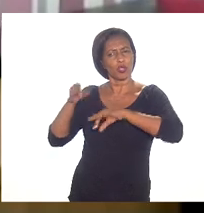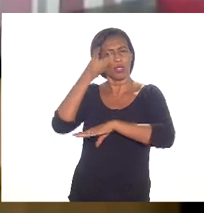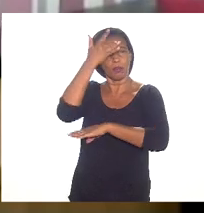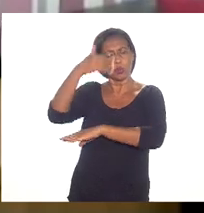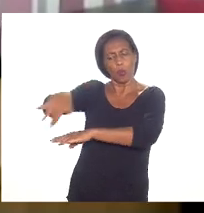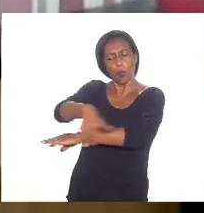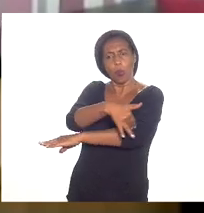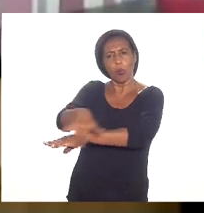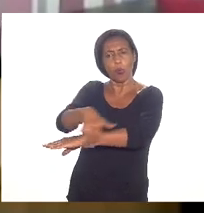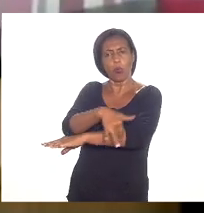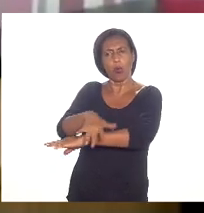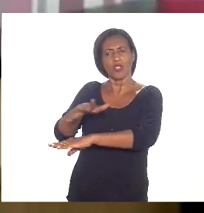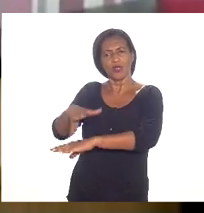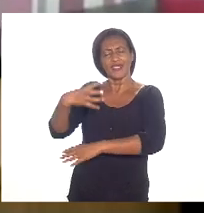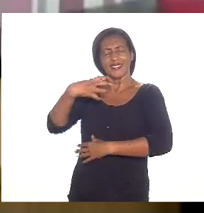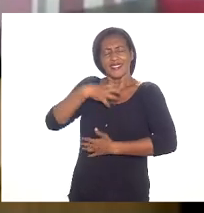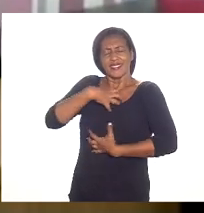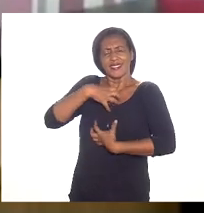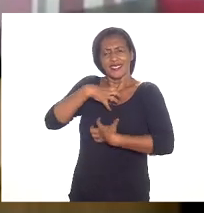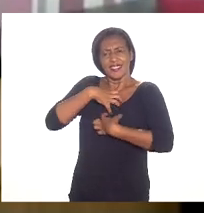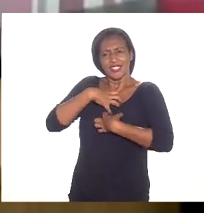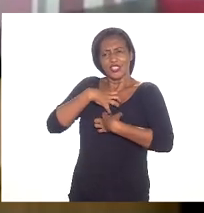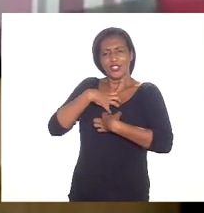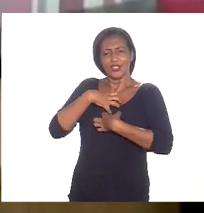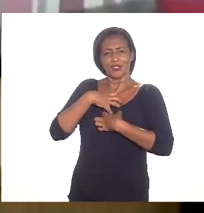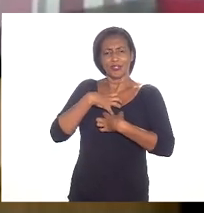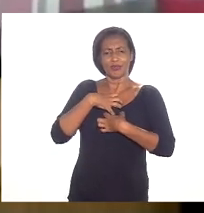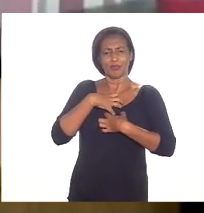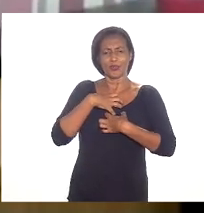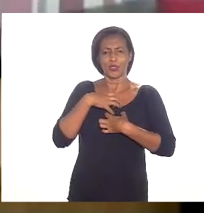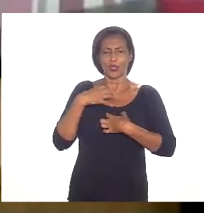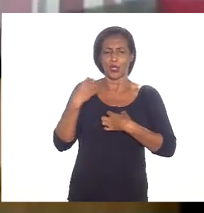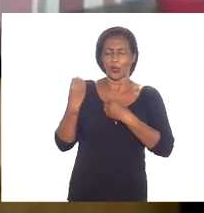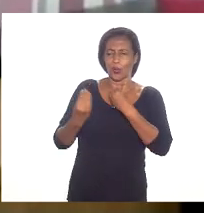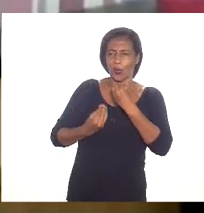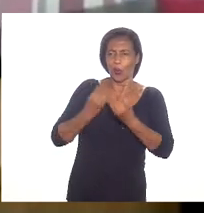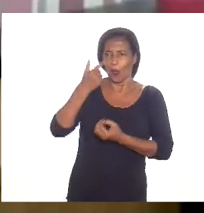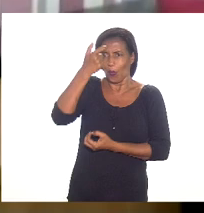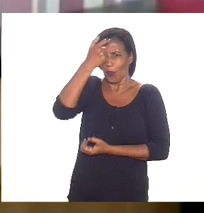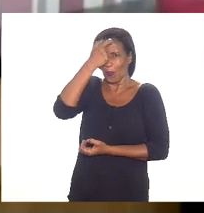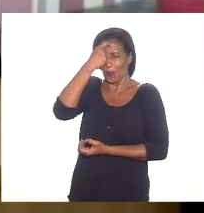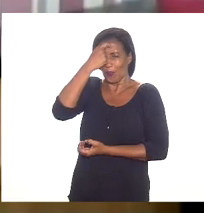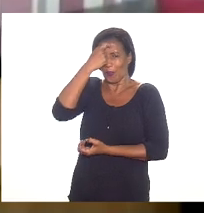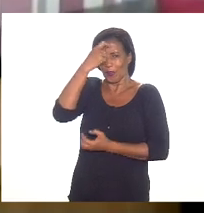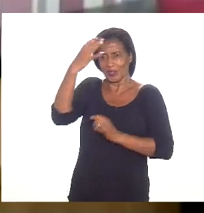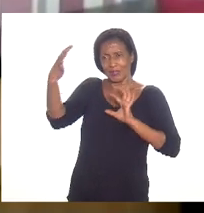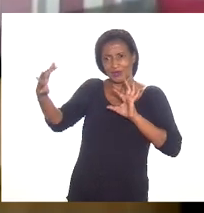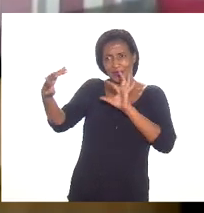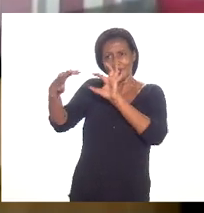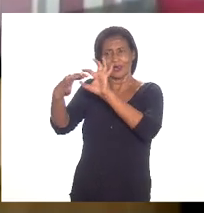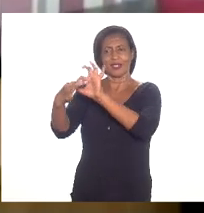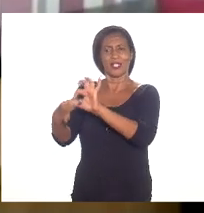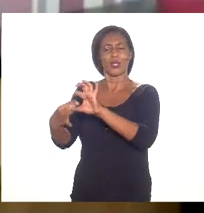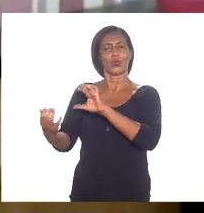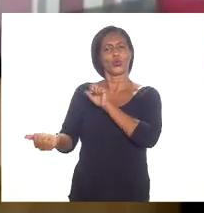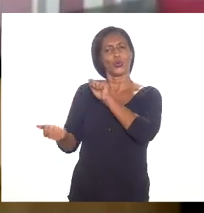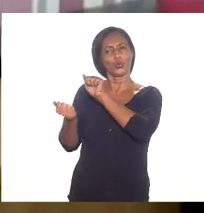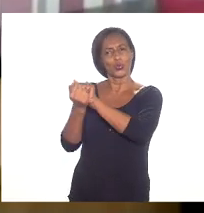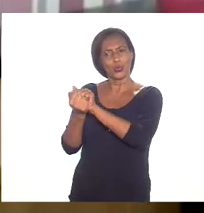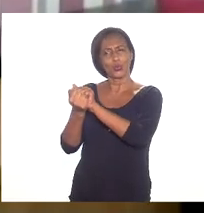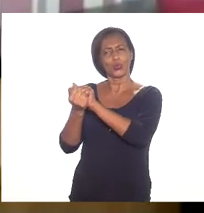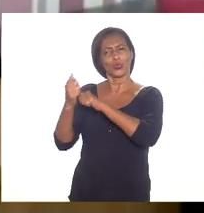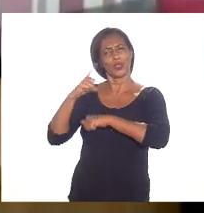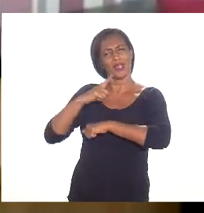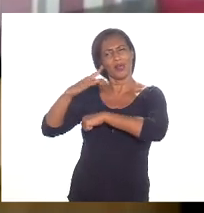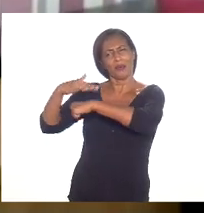já começa a vibrar esperançosamente, foi uma construção, um pensamento que nós fizemos junto com eles, e eu tenho um carinho